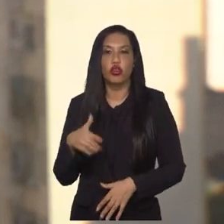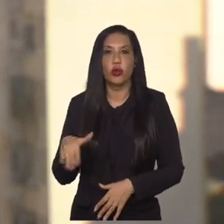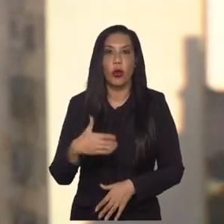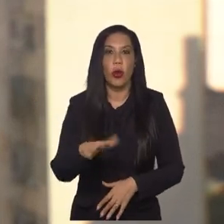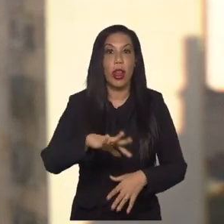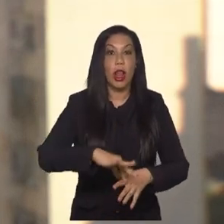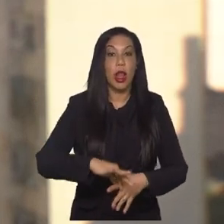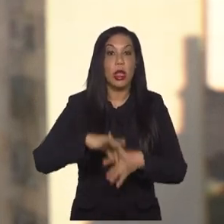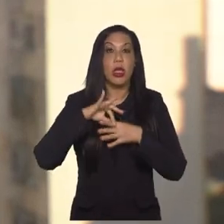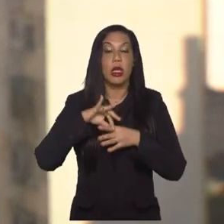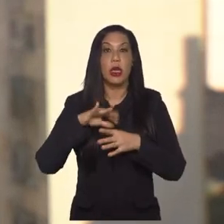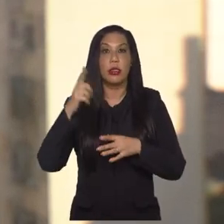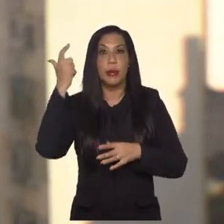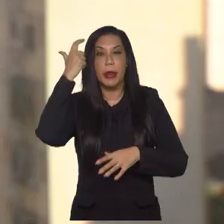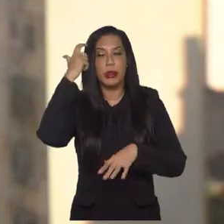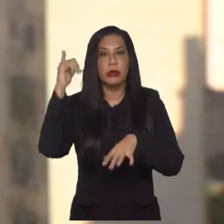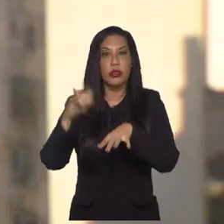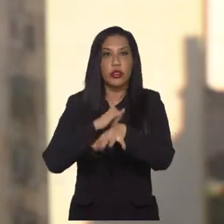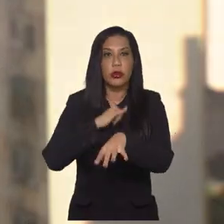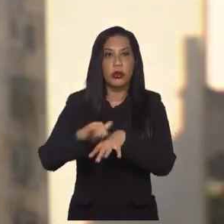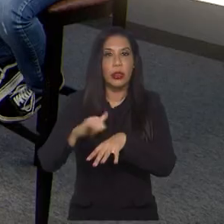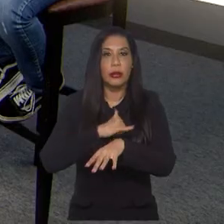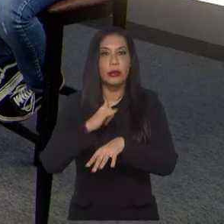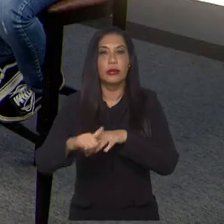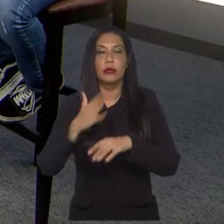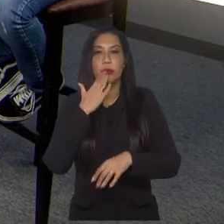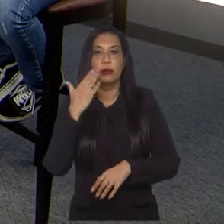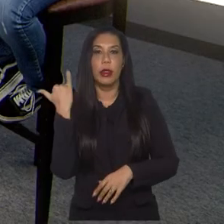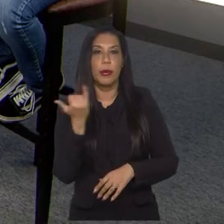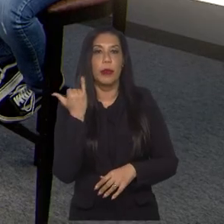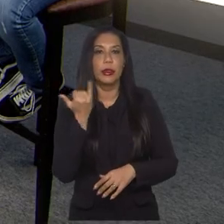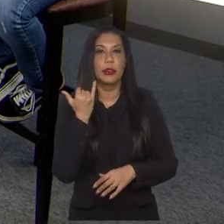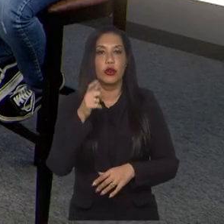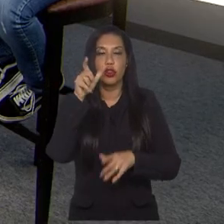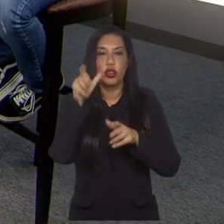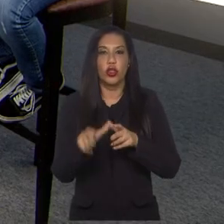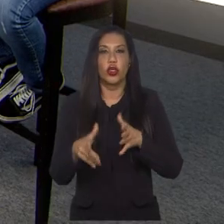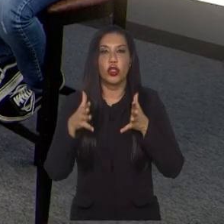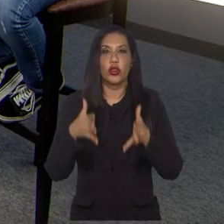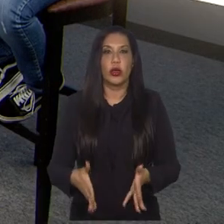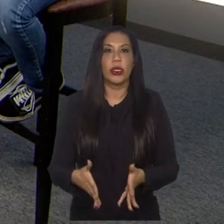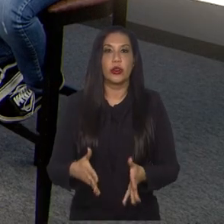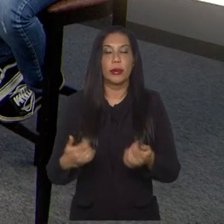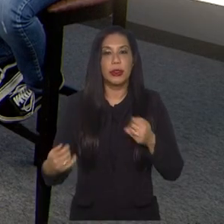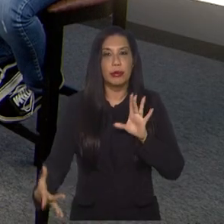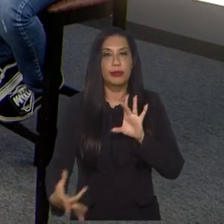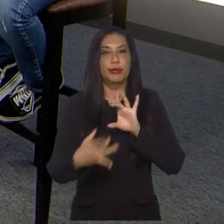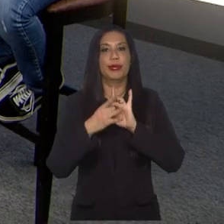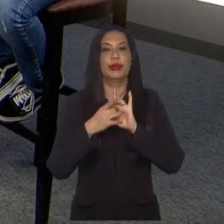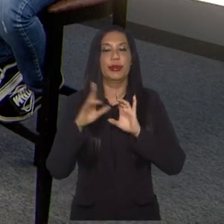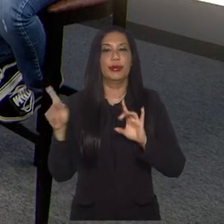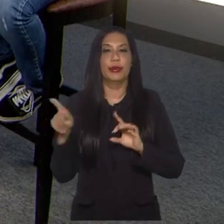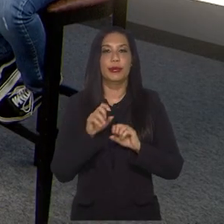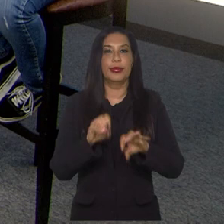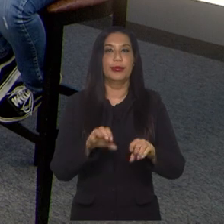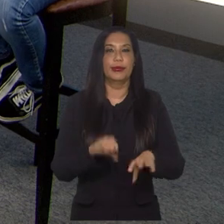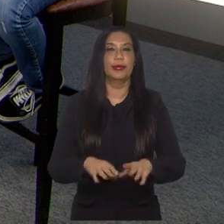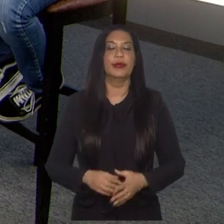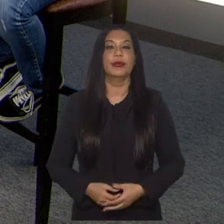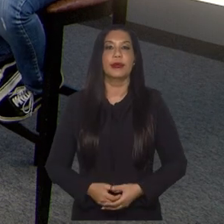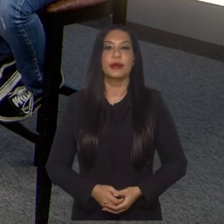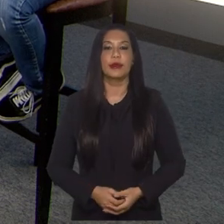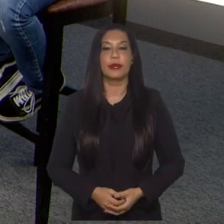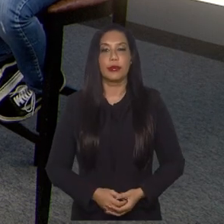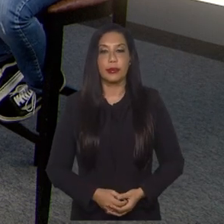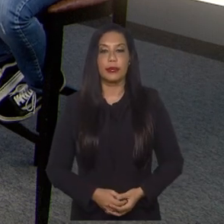e para você pensar no esquema até tático do time, é fundamental. Porque se a jogadora não fecha com o treinador, não adianta, não dá liga. Pois é.